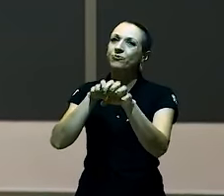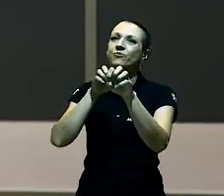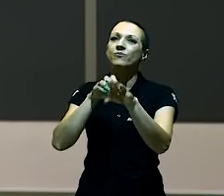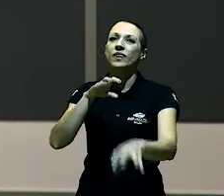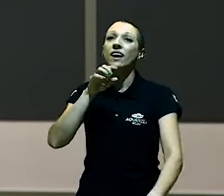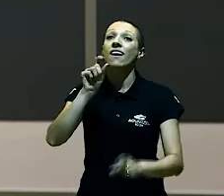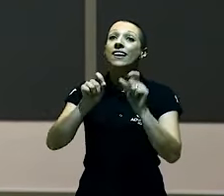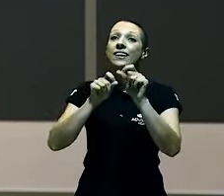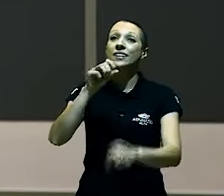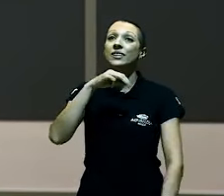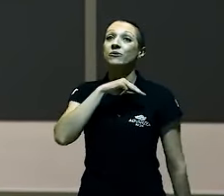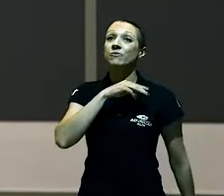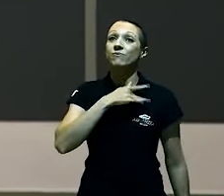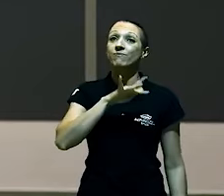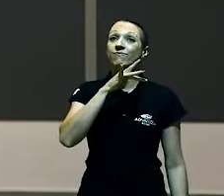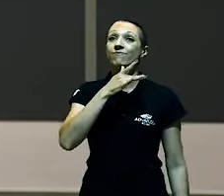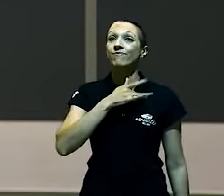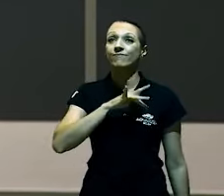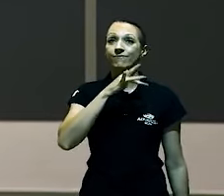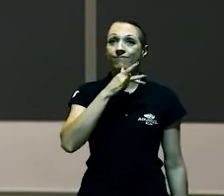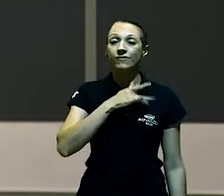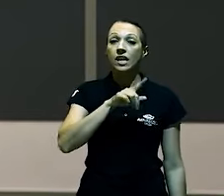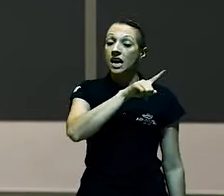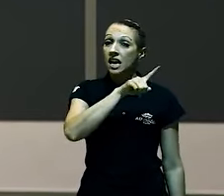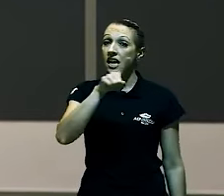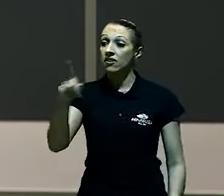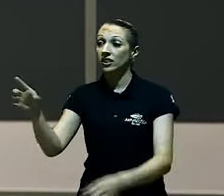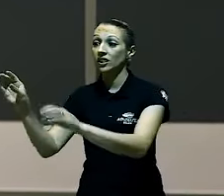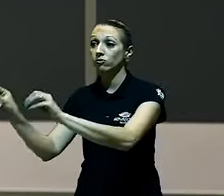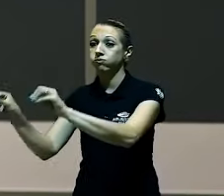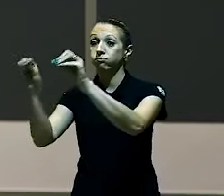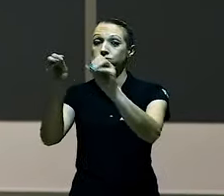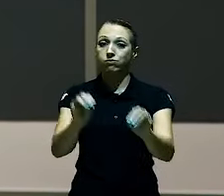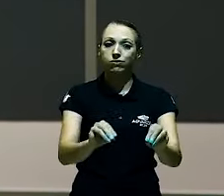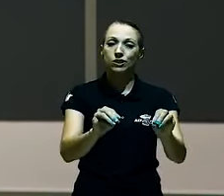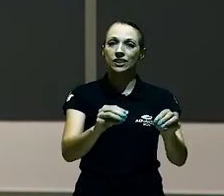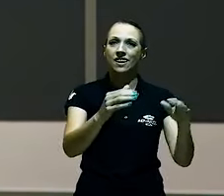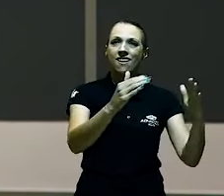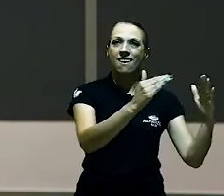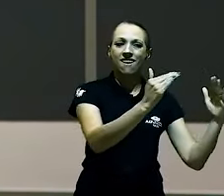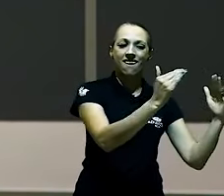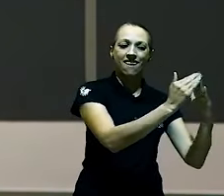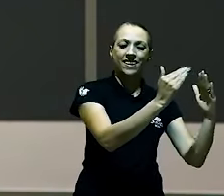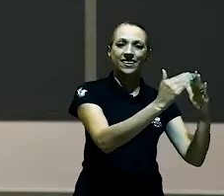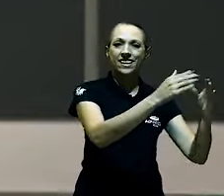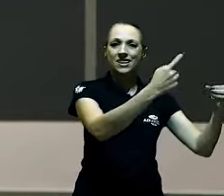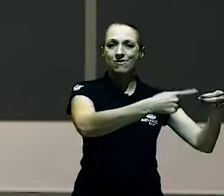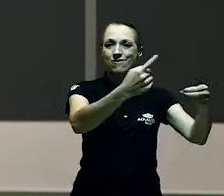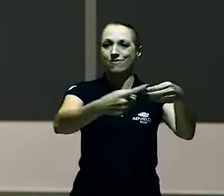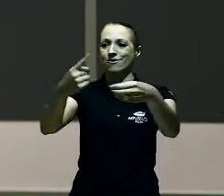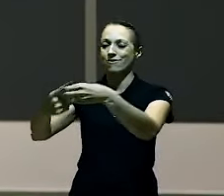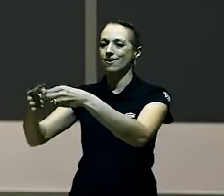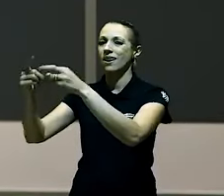haverá tempo para que você vá às nações. Então receba essa palavra: se renda, se renda,